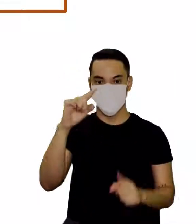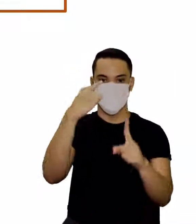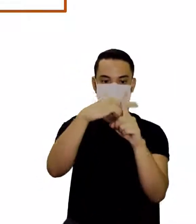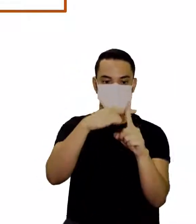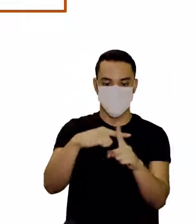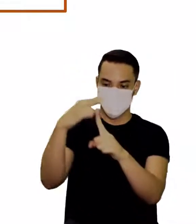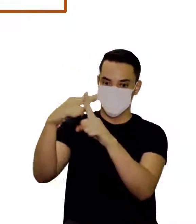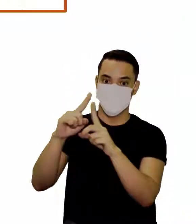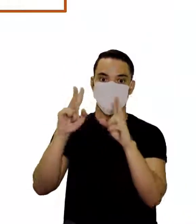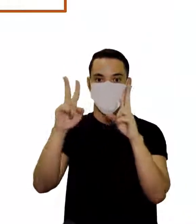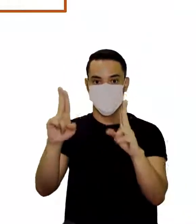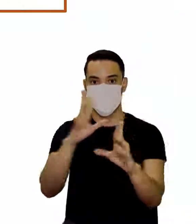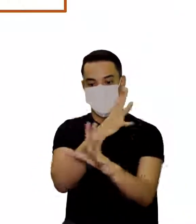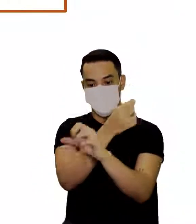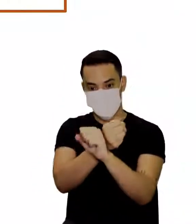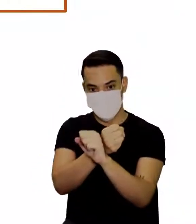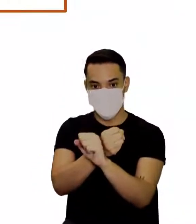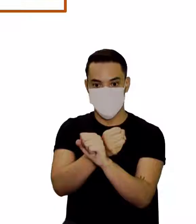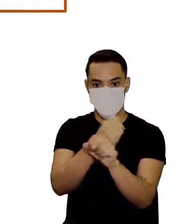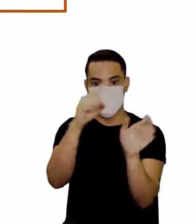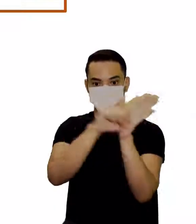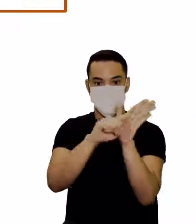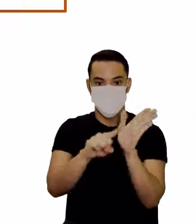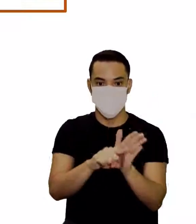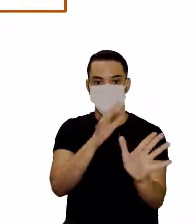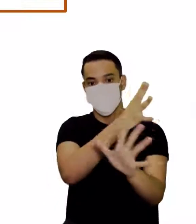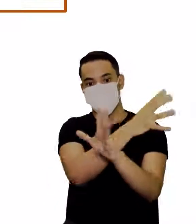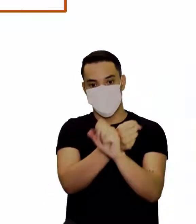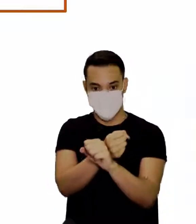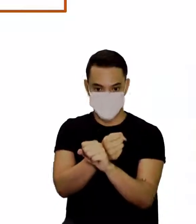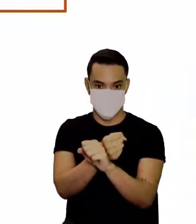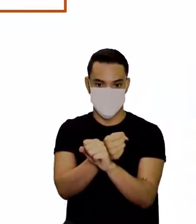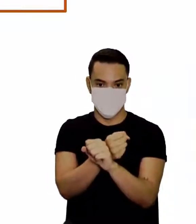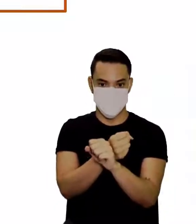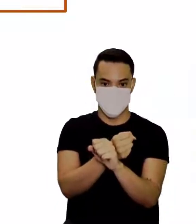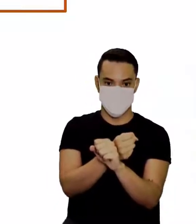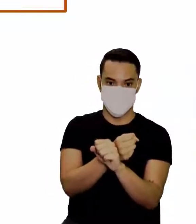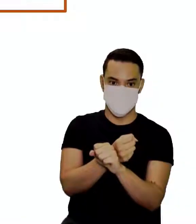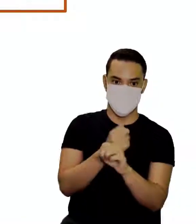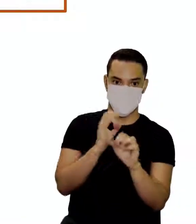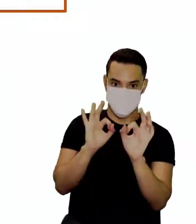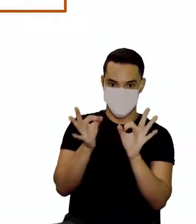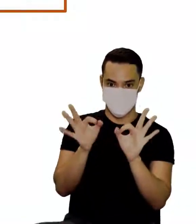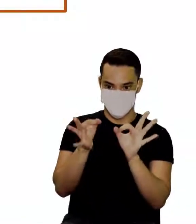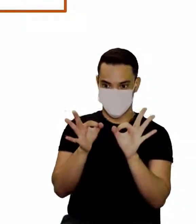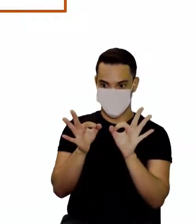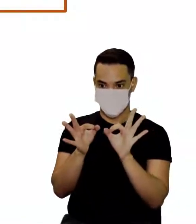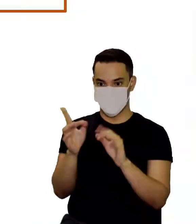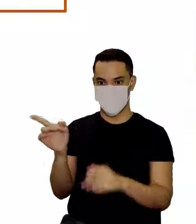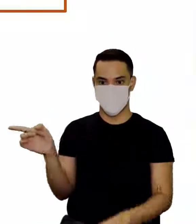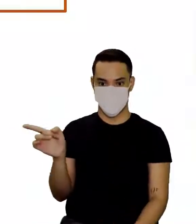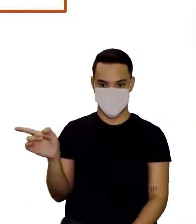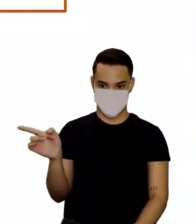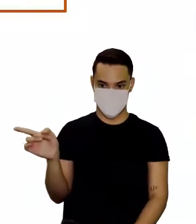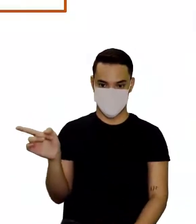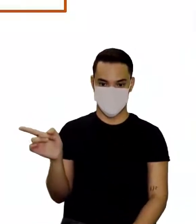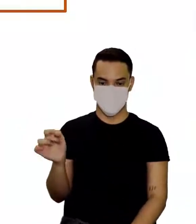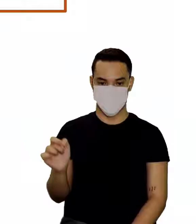quando eu afastar? Ah, aqui já tinha, olha, nem... Ainda bem que está igual, ó. Então, olha só, está